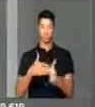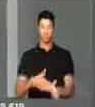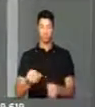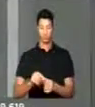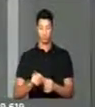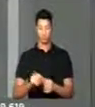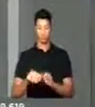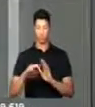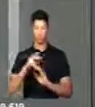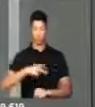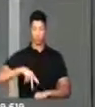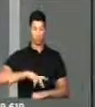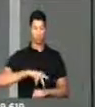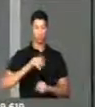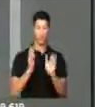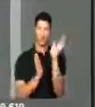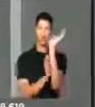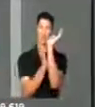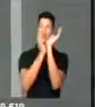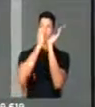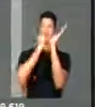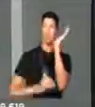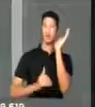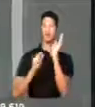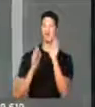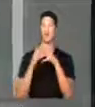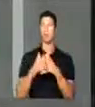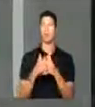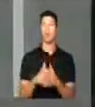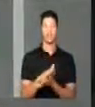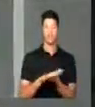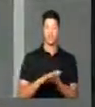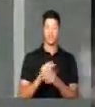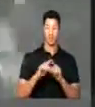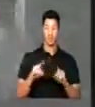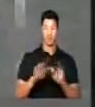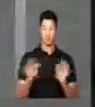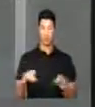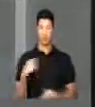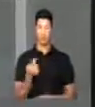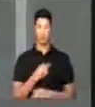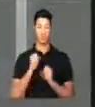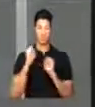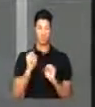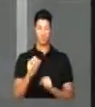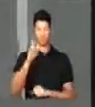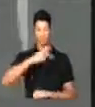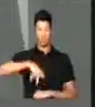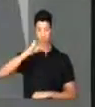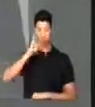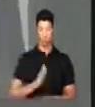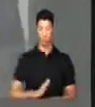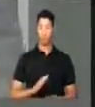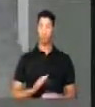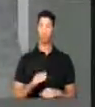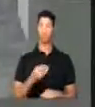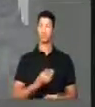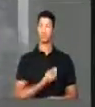fazer essa pátria menos burocrática, menos complicada, mais simples, para que todos nós brasileiros possamos